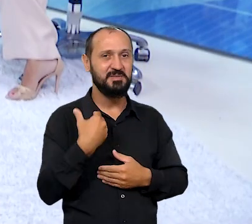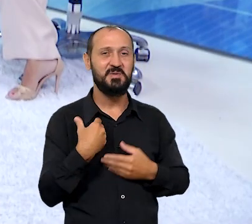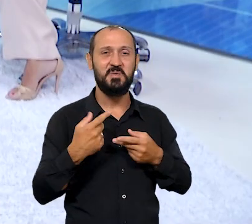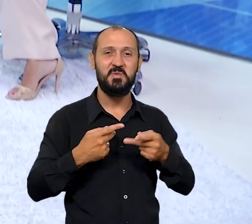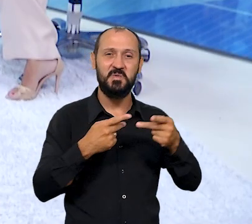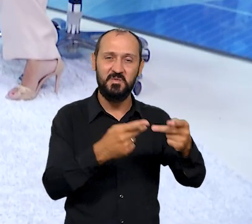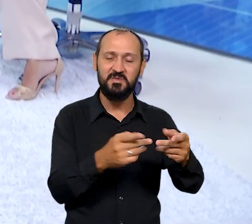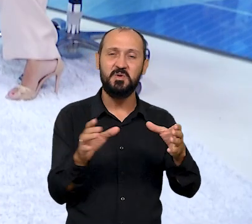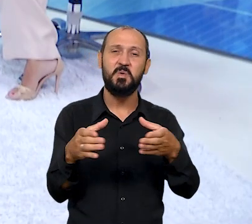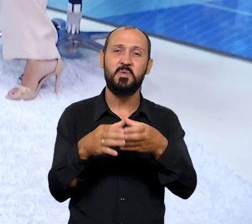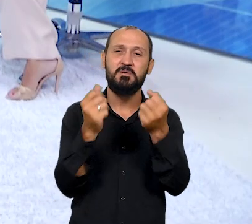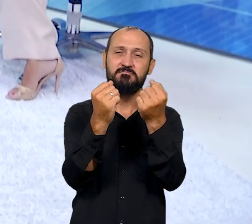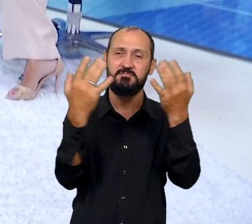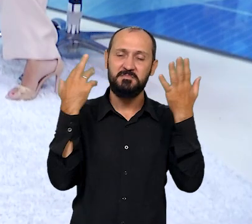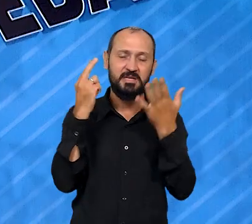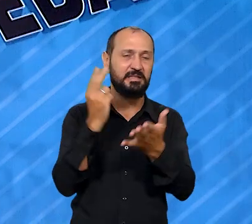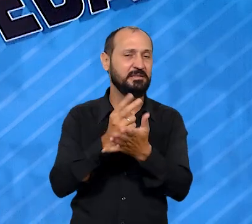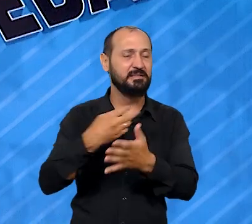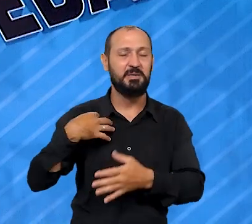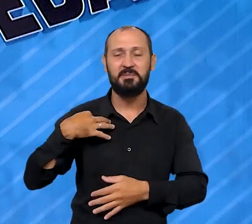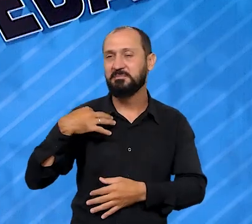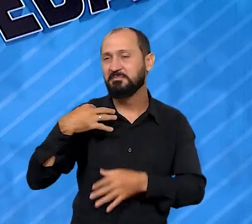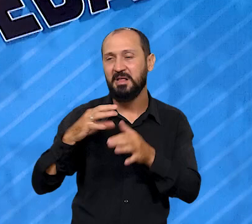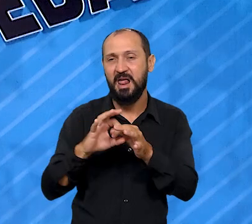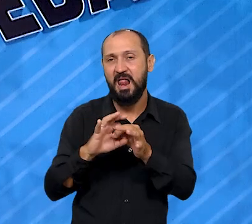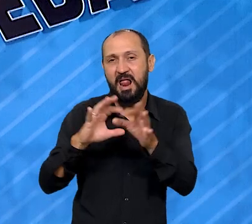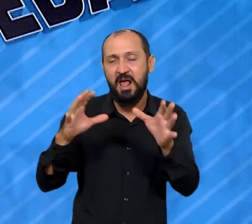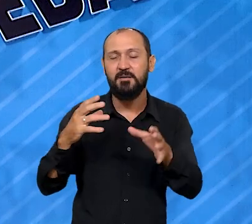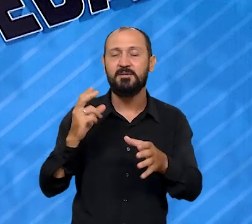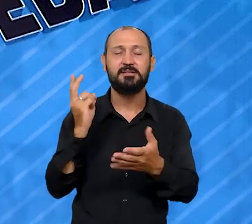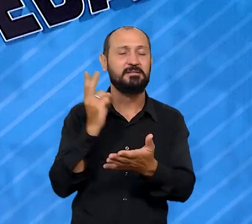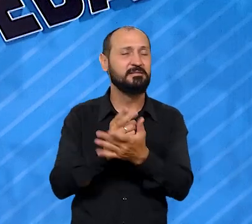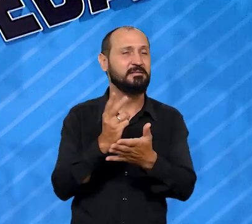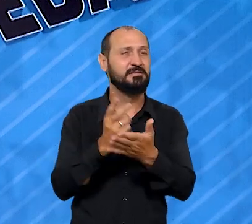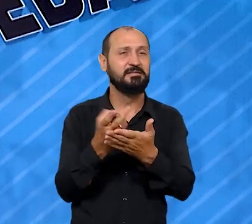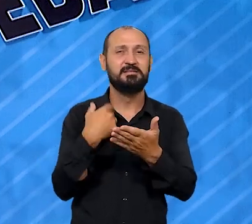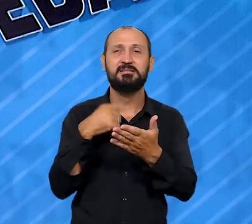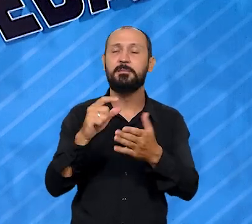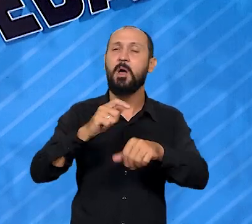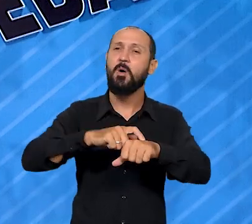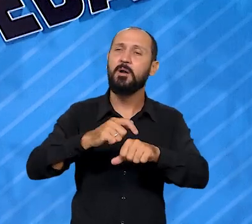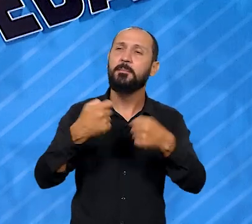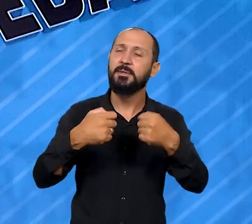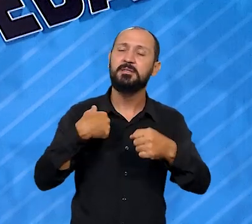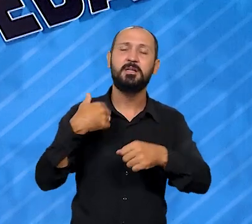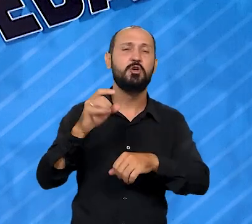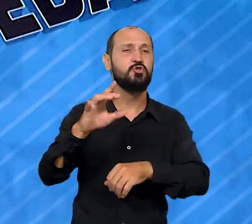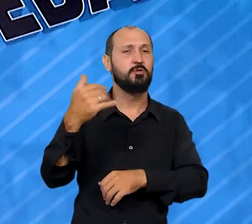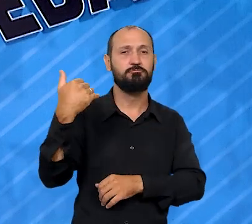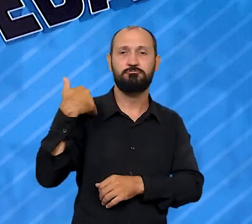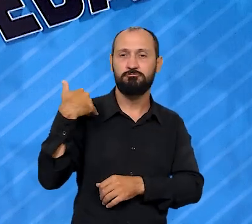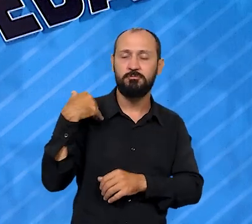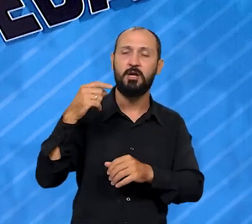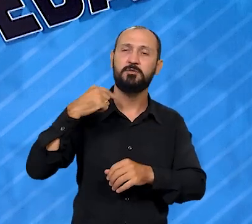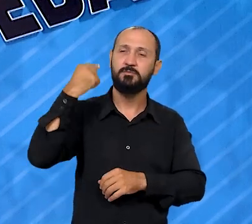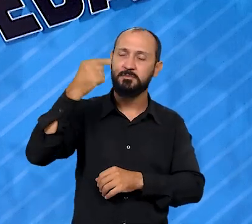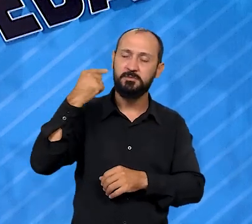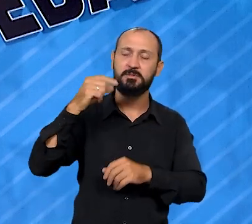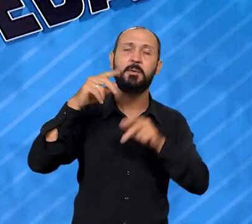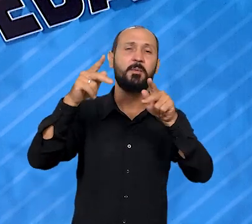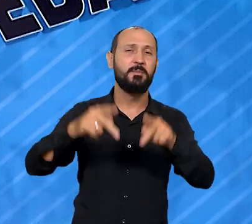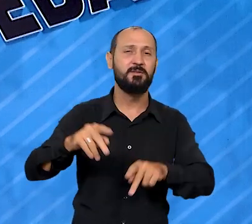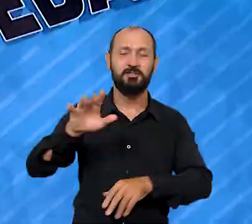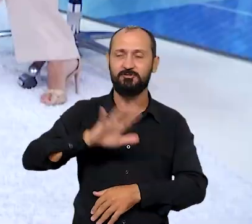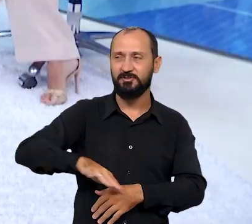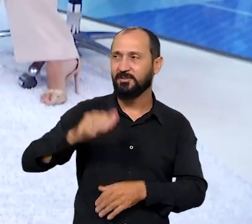agradeço o convite, a Comissão do Meio Ambiente se coloca à disposição e estamos lá de portas abertas para atender a toda a advocacia e a